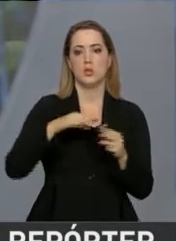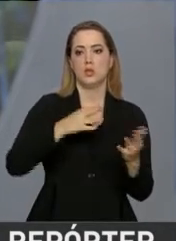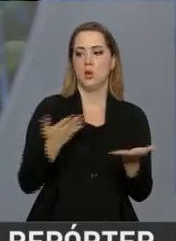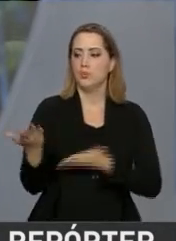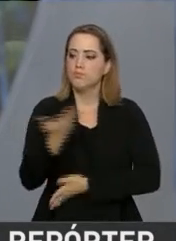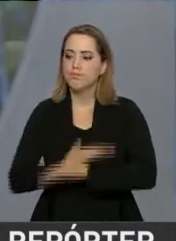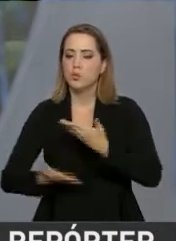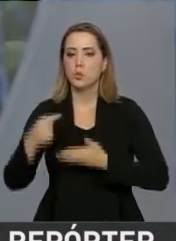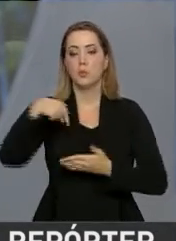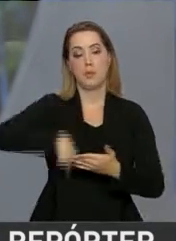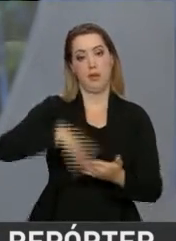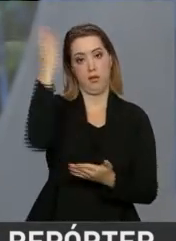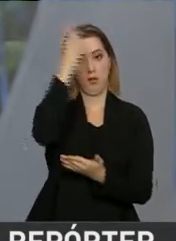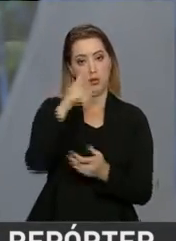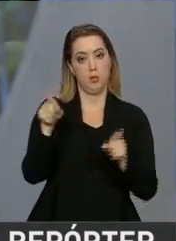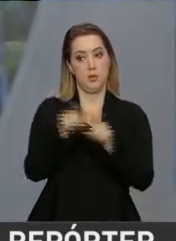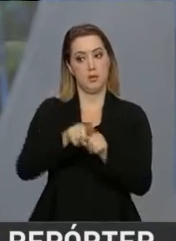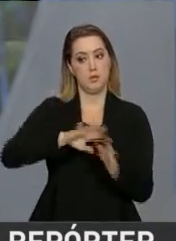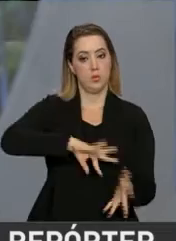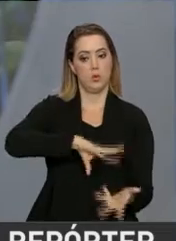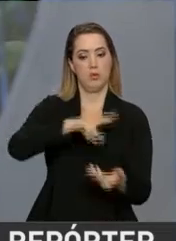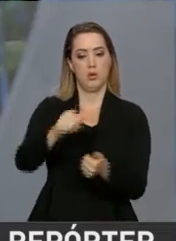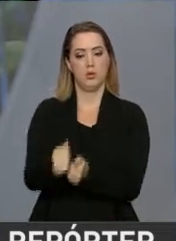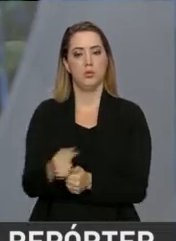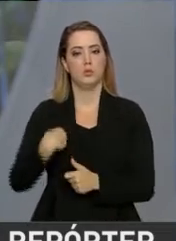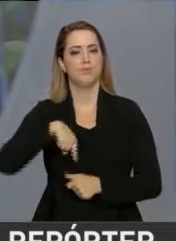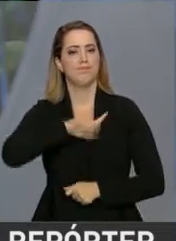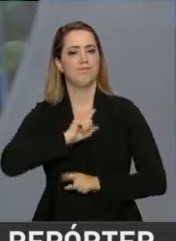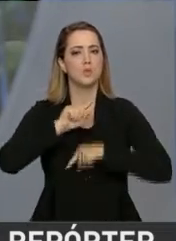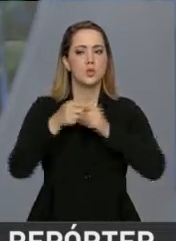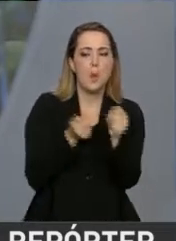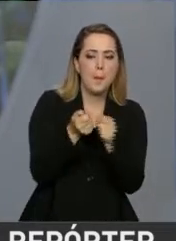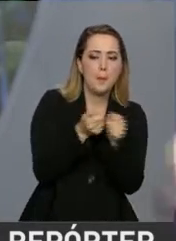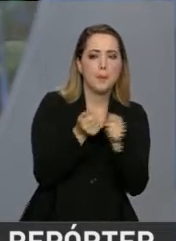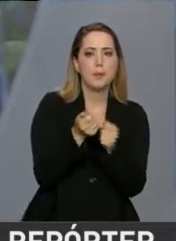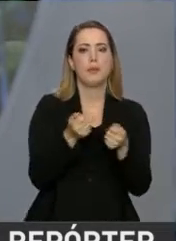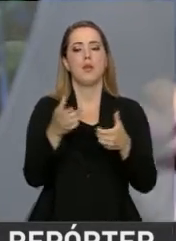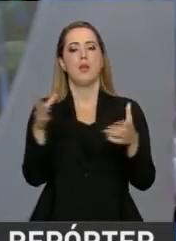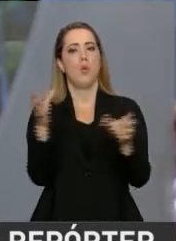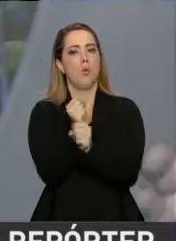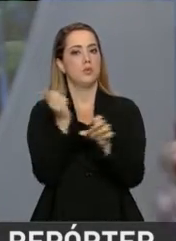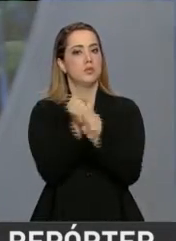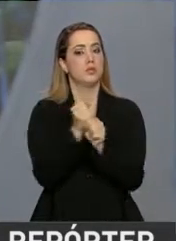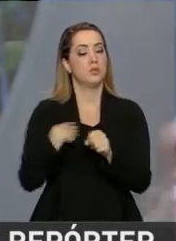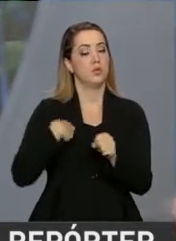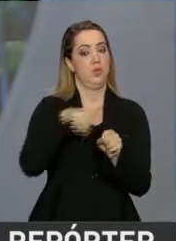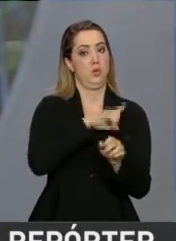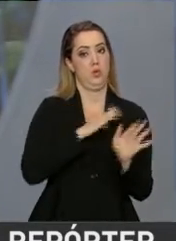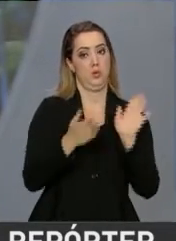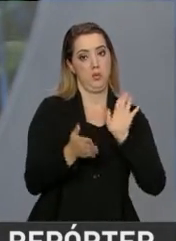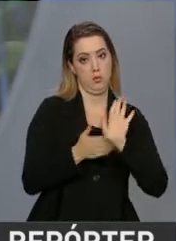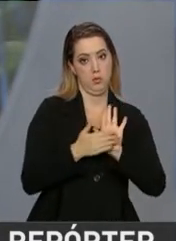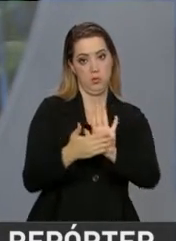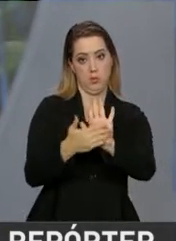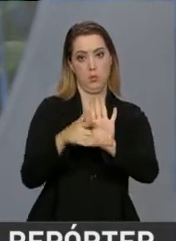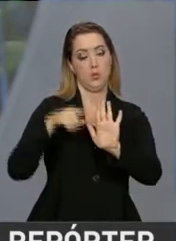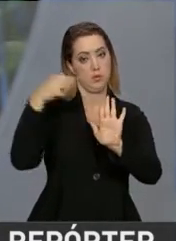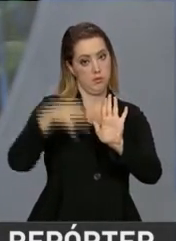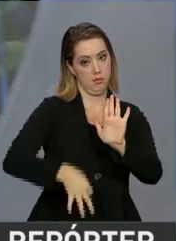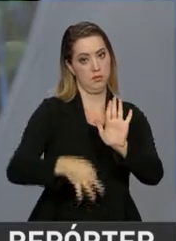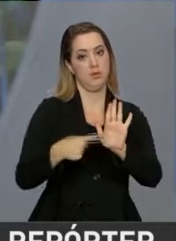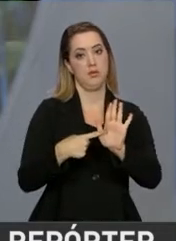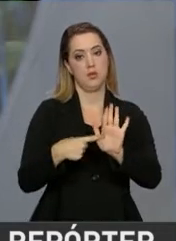mesmo mercado externo na hora que nós ajustaremos as contas mostrar que o brasil está com as contas em dia que o brasil vai